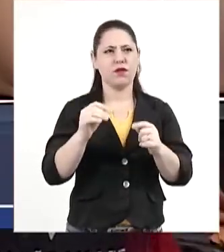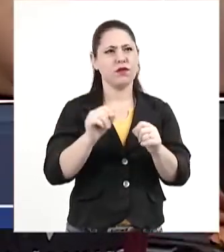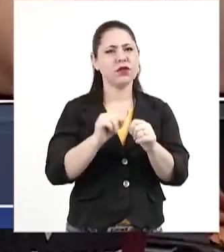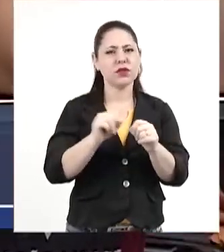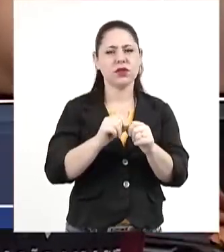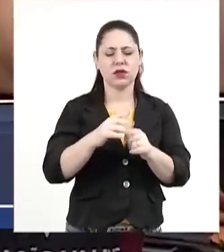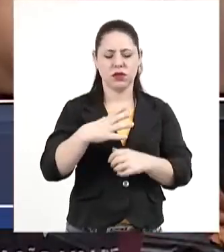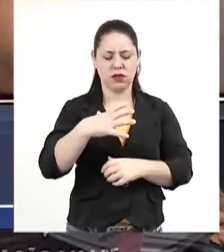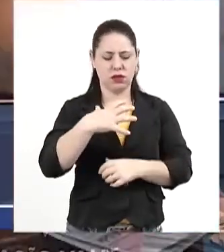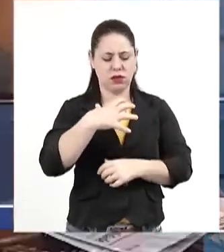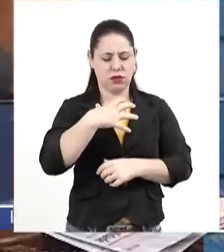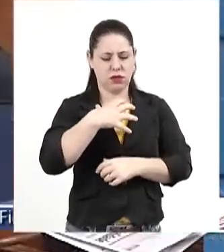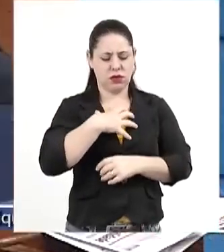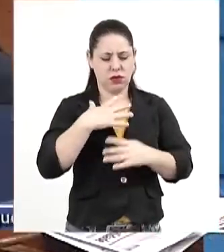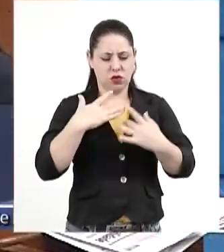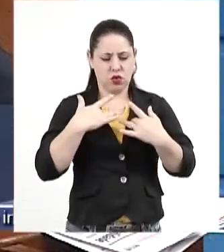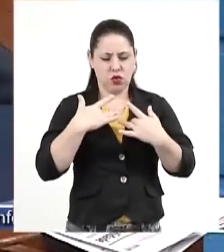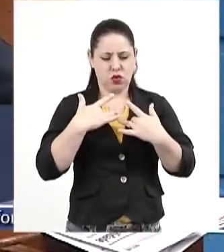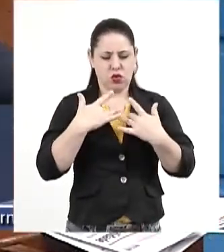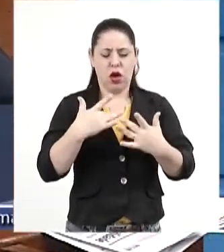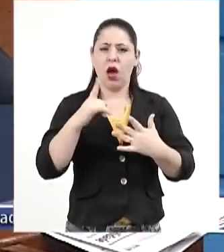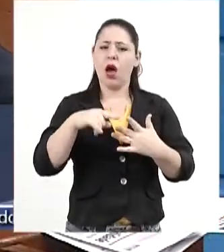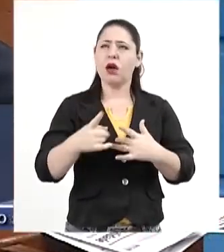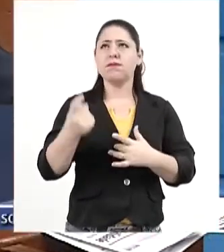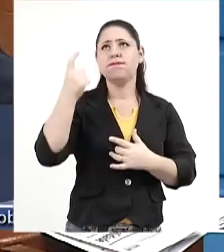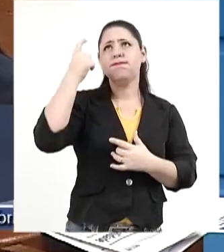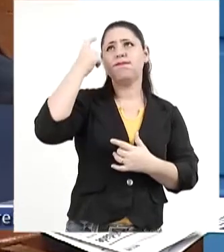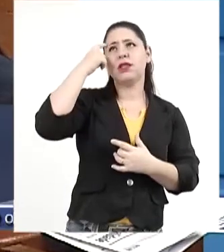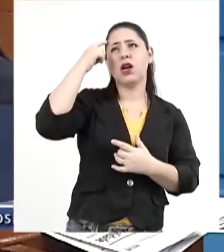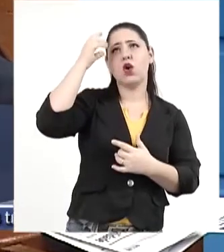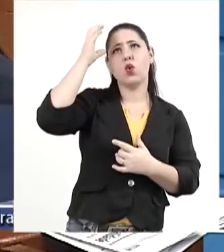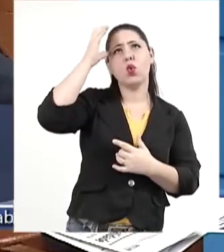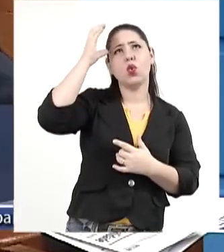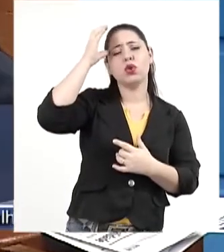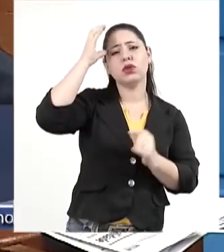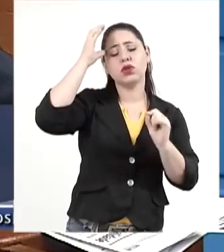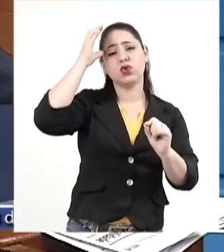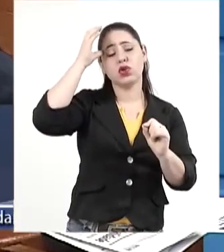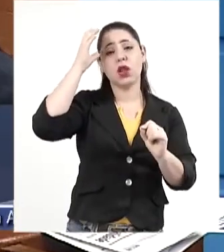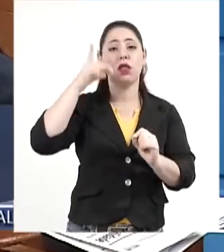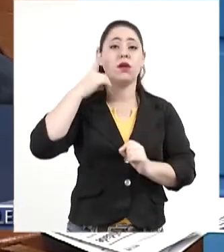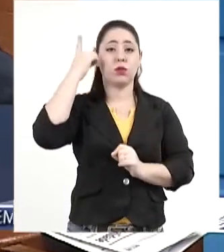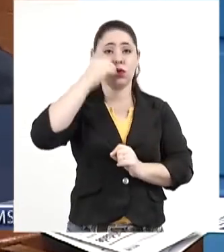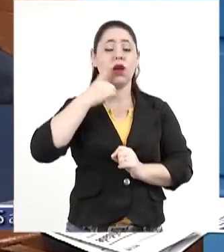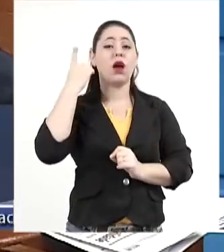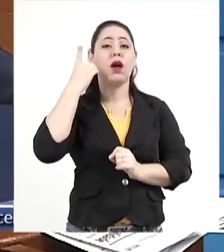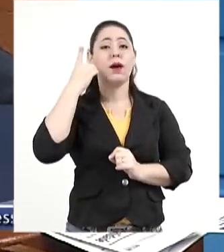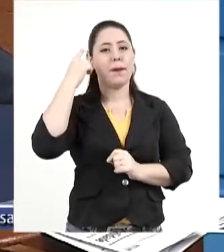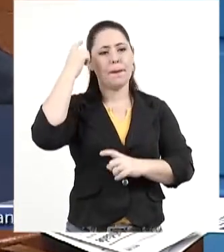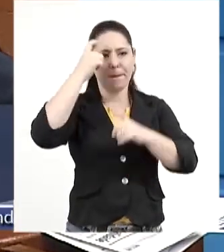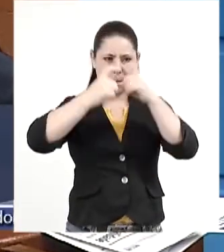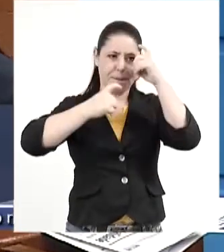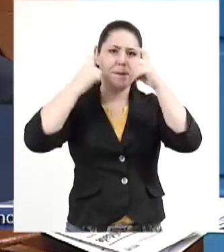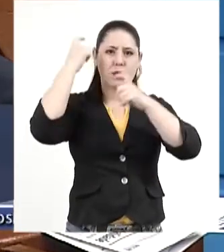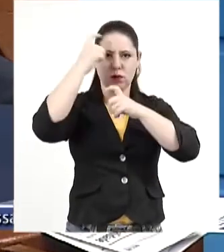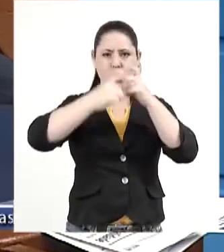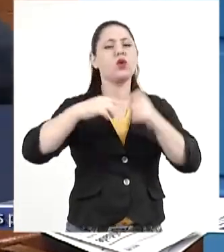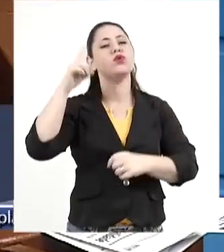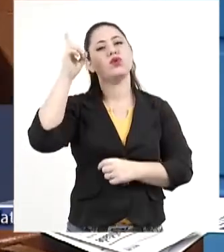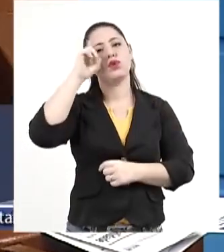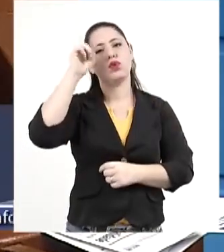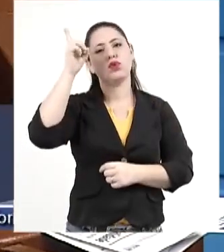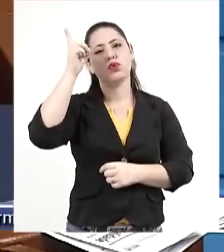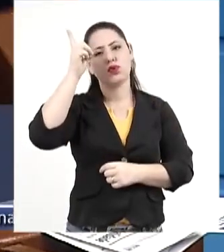né, a nossa consciência de parlamentares, e nós temos que nos preocupar todos os